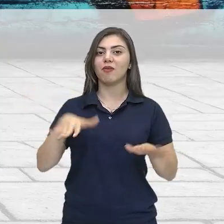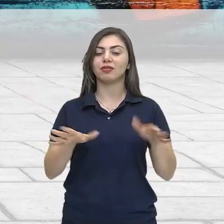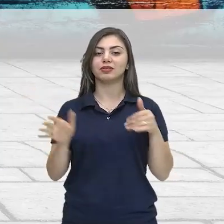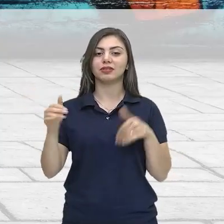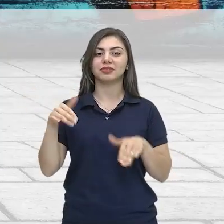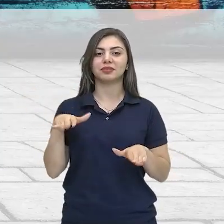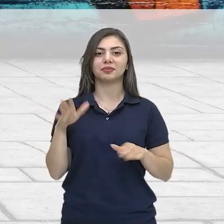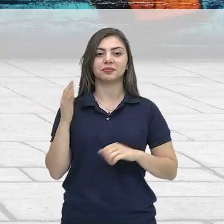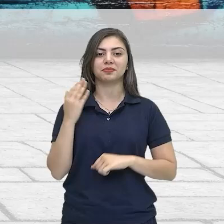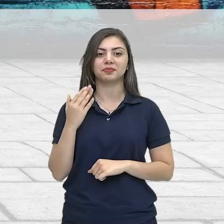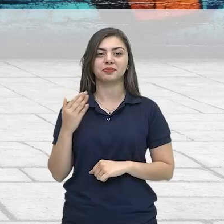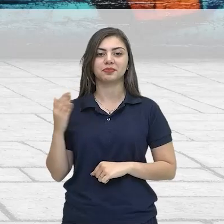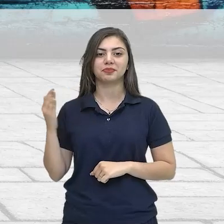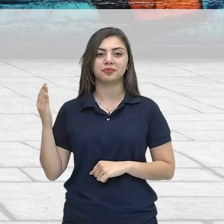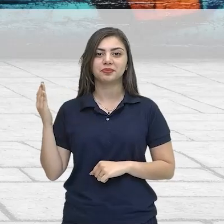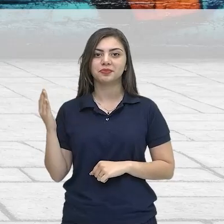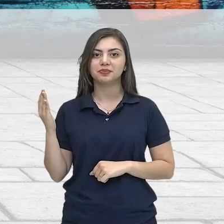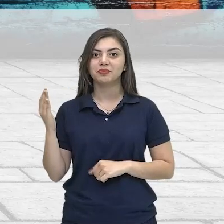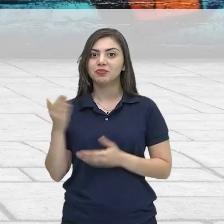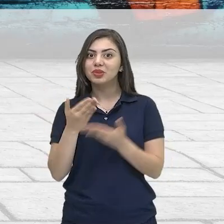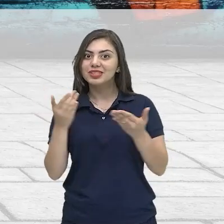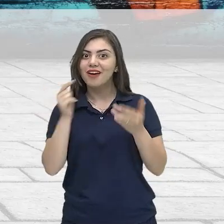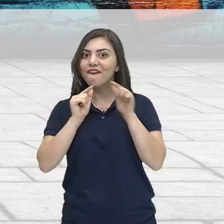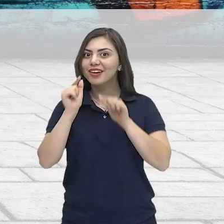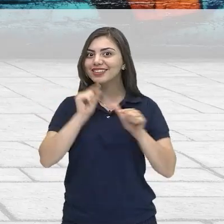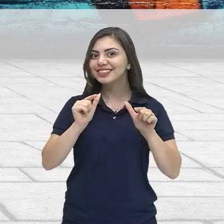Foi, tá aí? Tá tudo bem até aí?